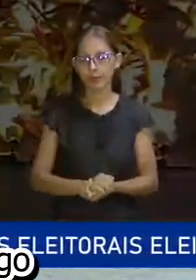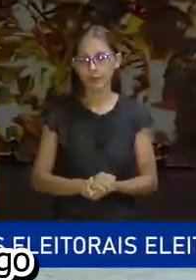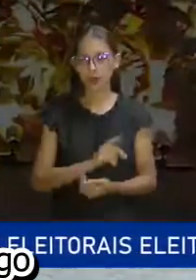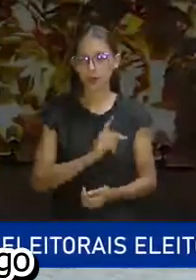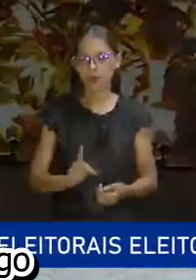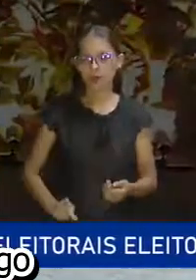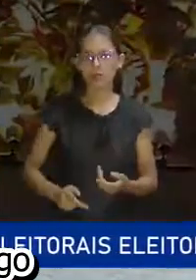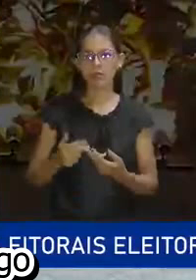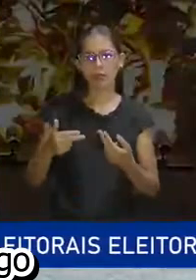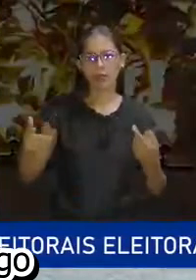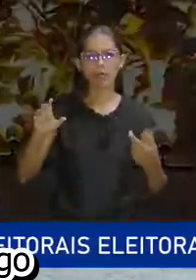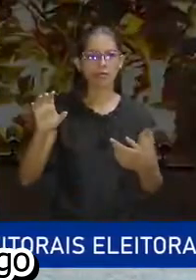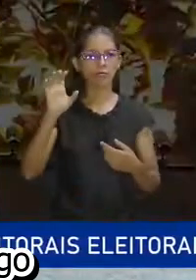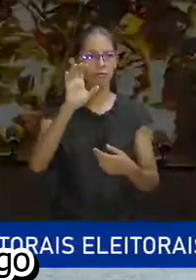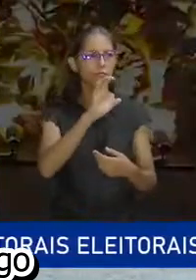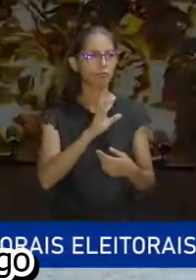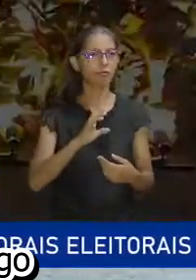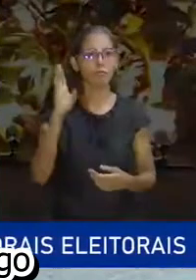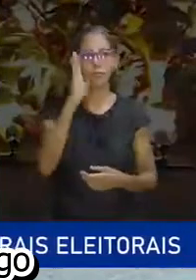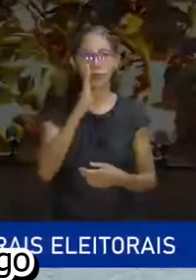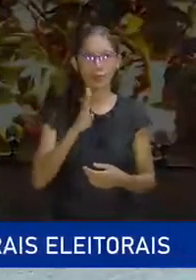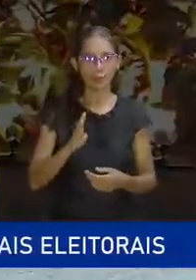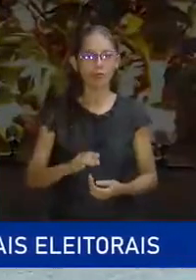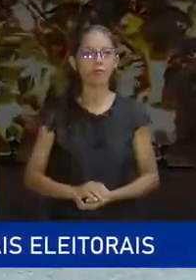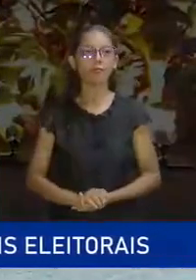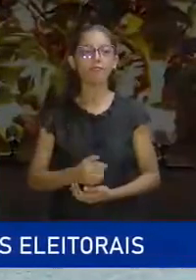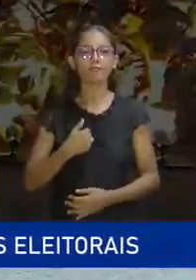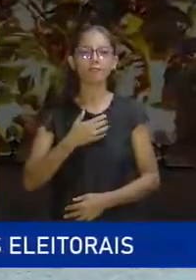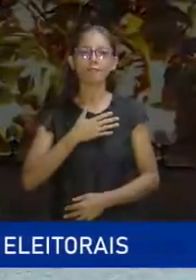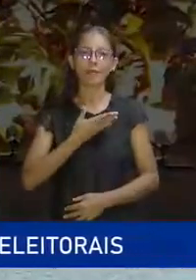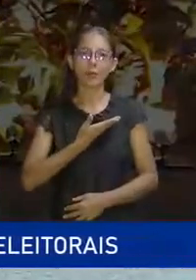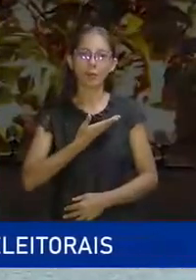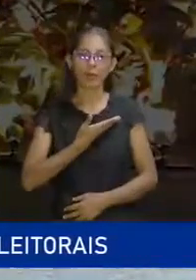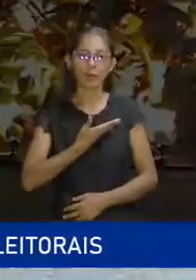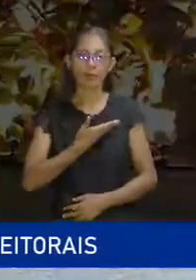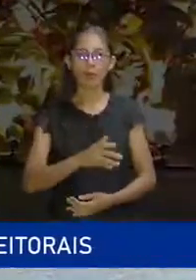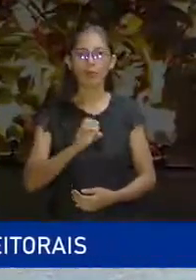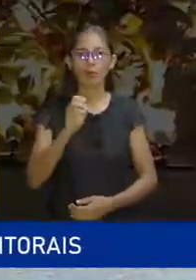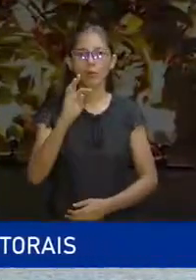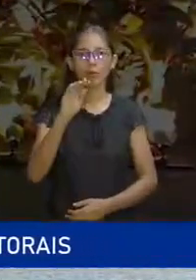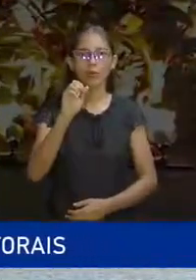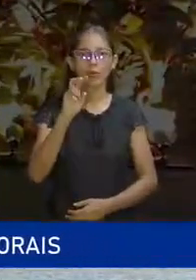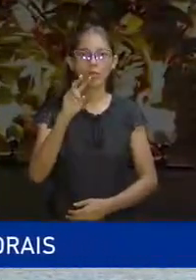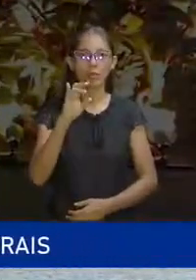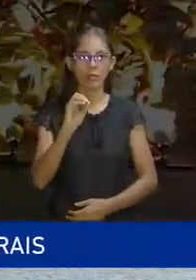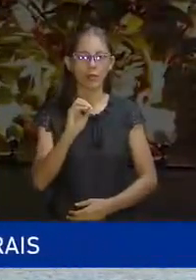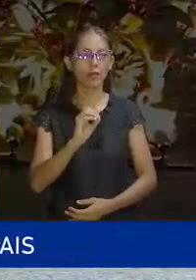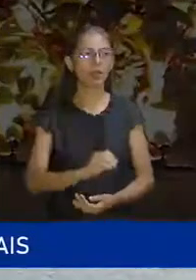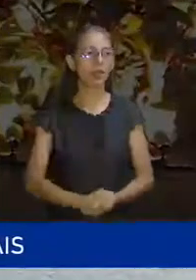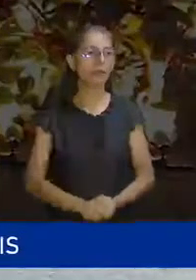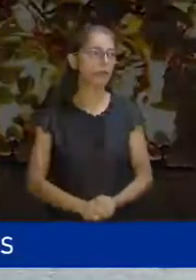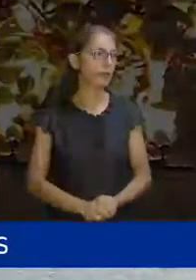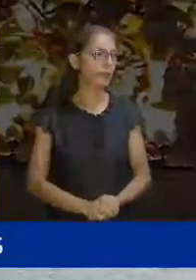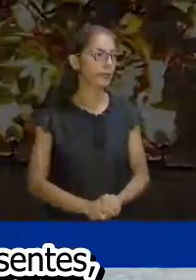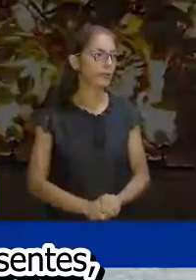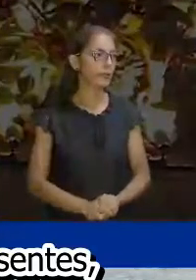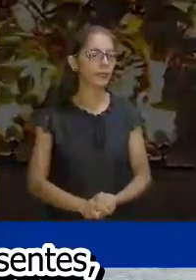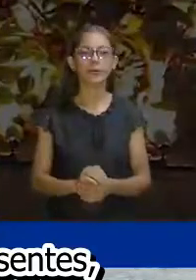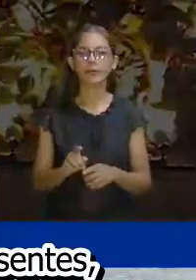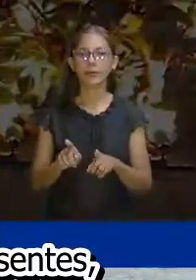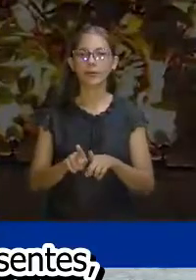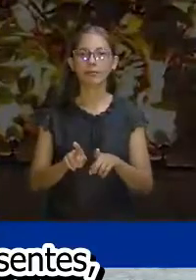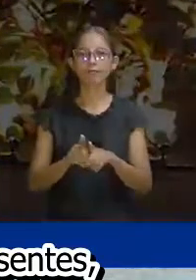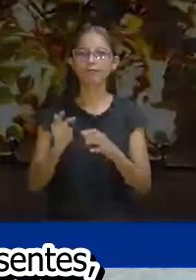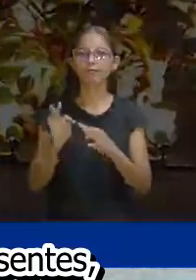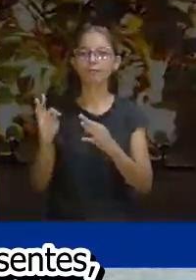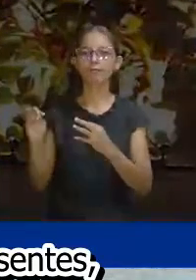Regionais Eleitorais do Brasil, meu amigo Otávio Boccalini, e a todas as